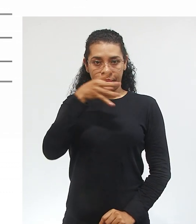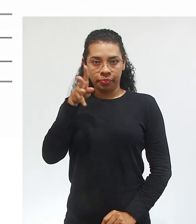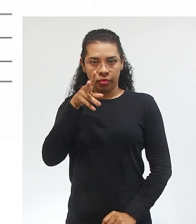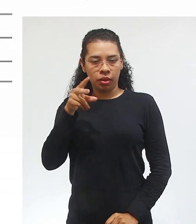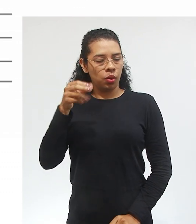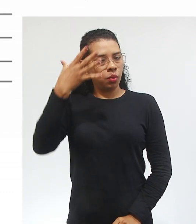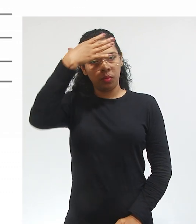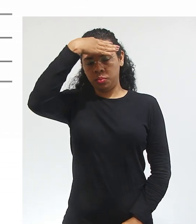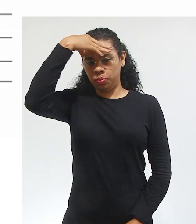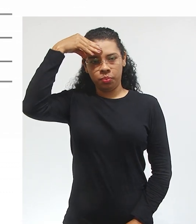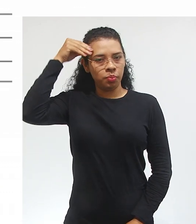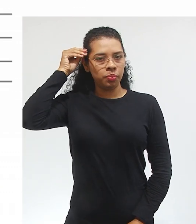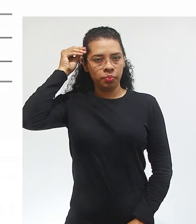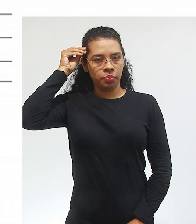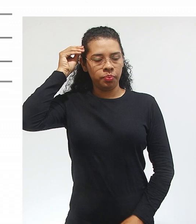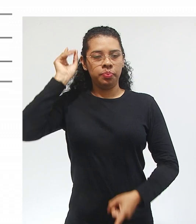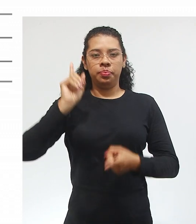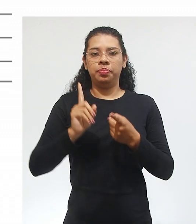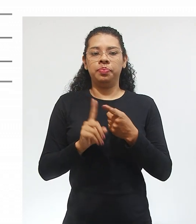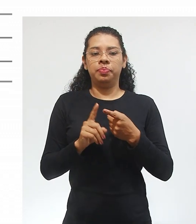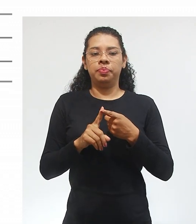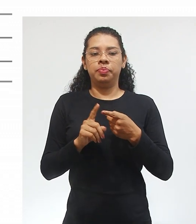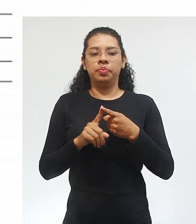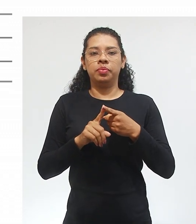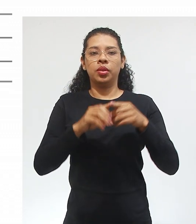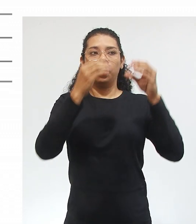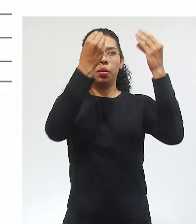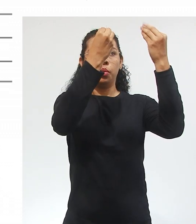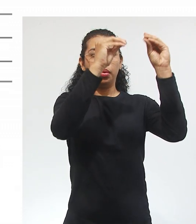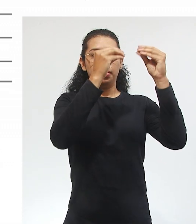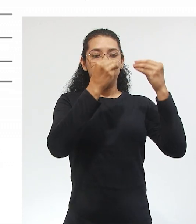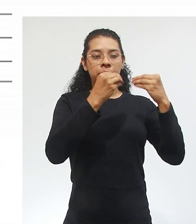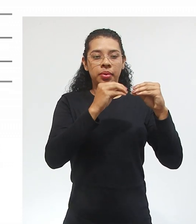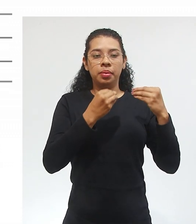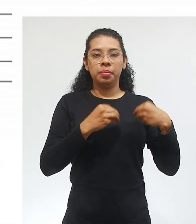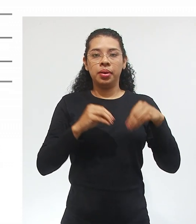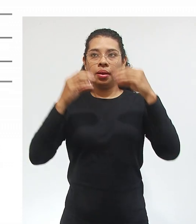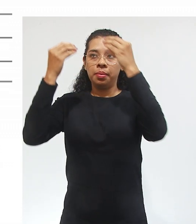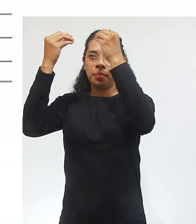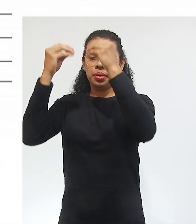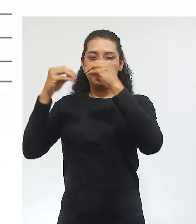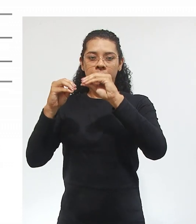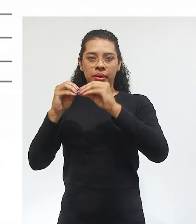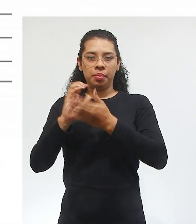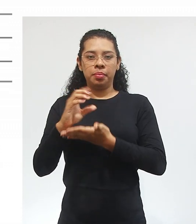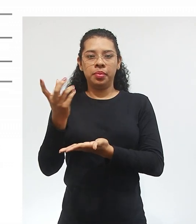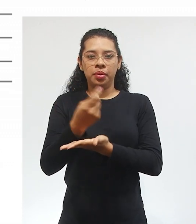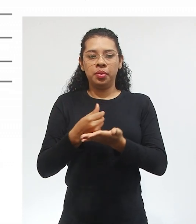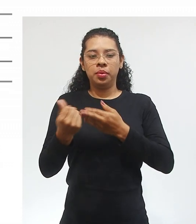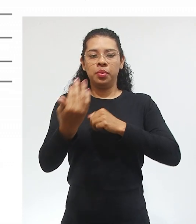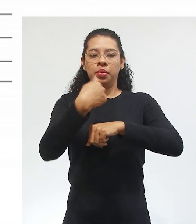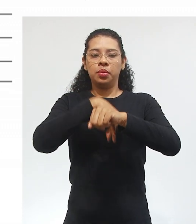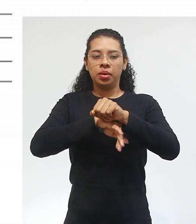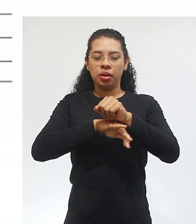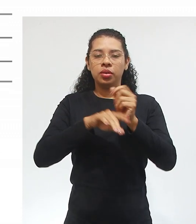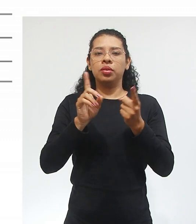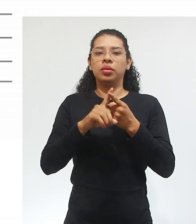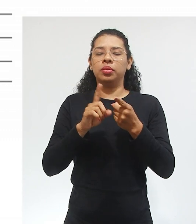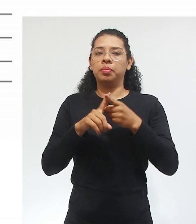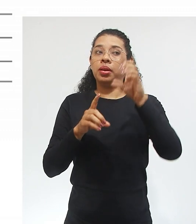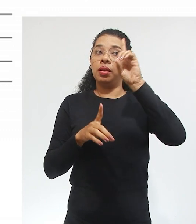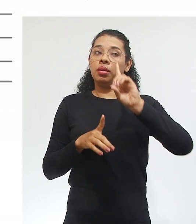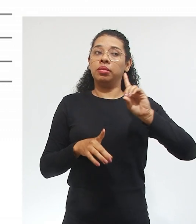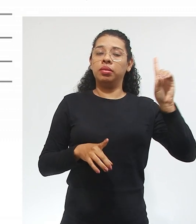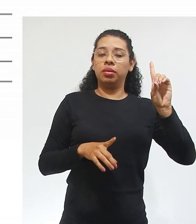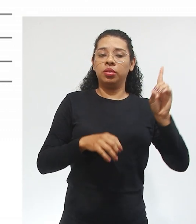tá? Não esqueçam disso. Então, vamos lançar cada um. Ó, tá vendo? Caixa, 13.000.